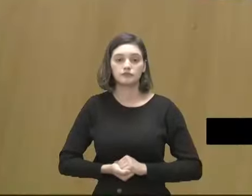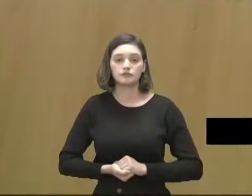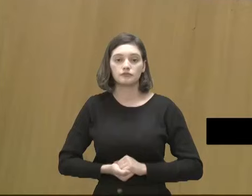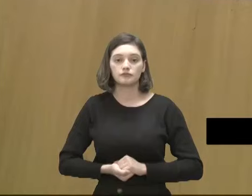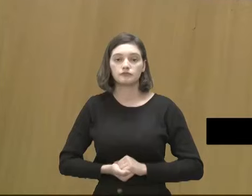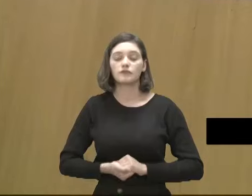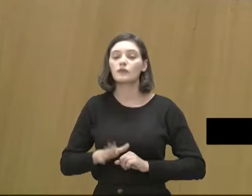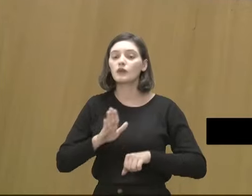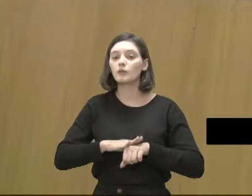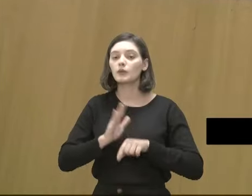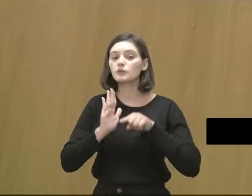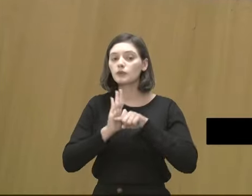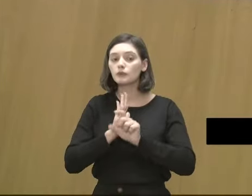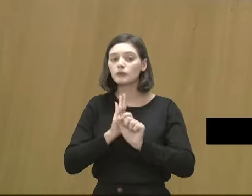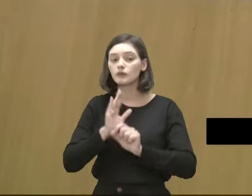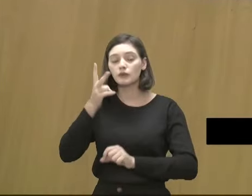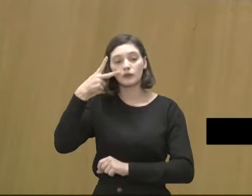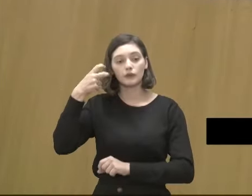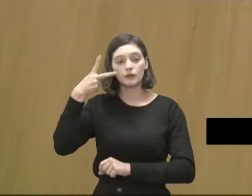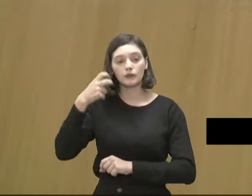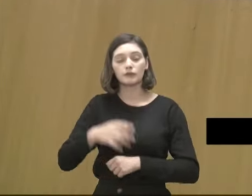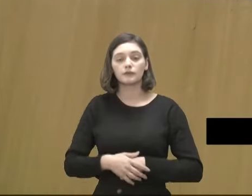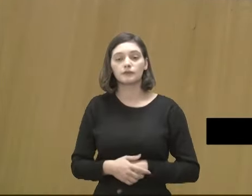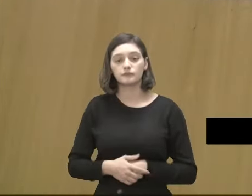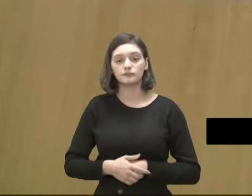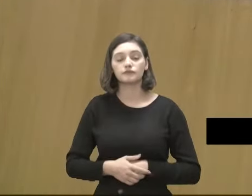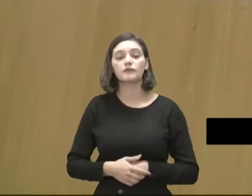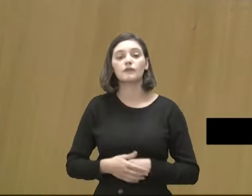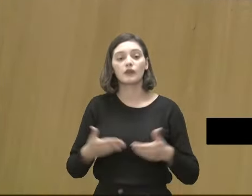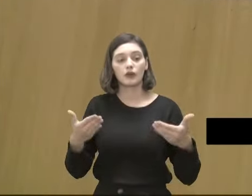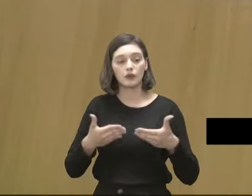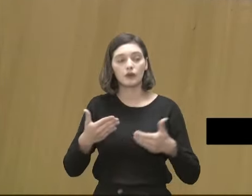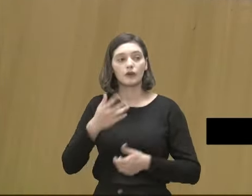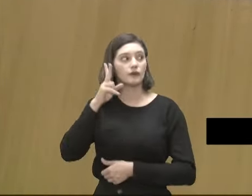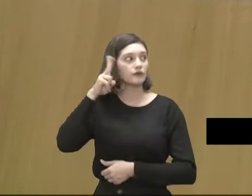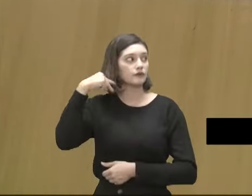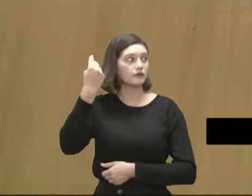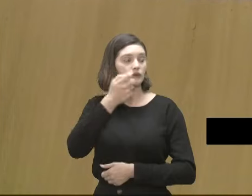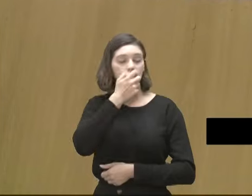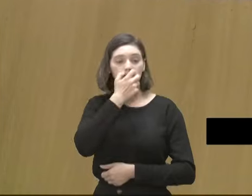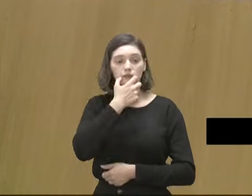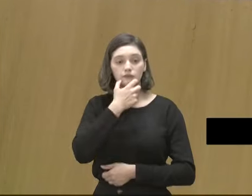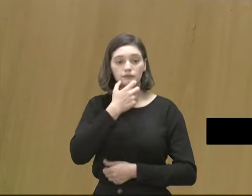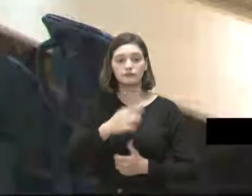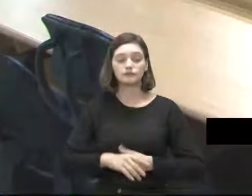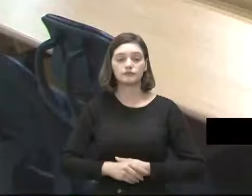Mais alguma pergunta, vereadora? Não, obrigado, senhora. Com a palavra, vereador Serginho.